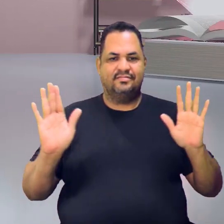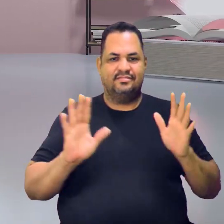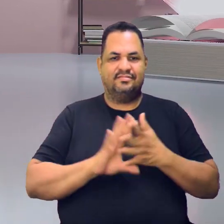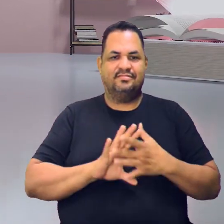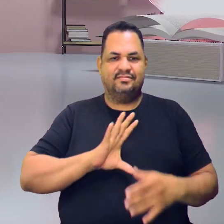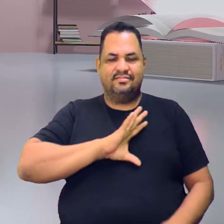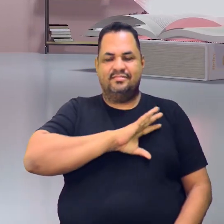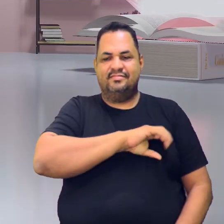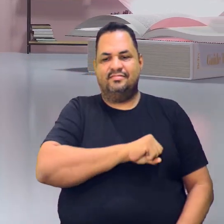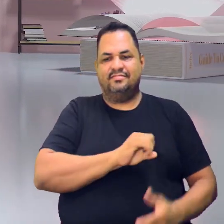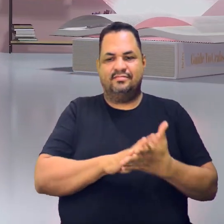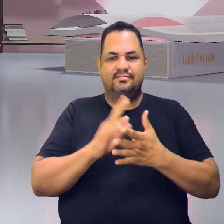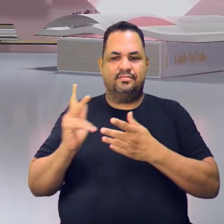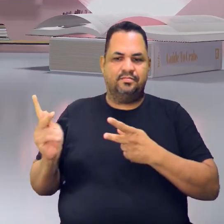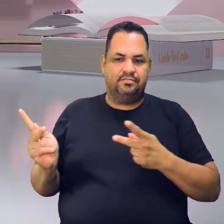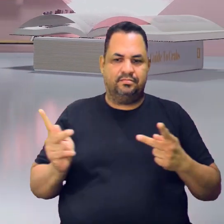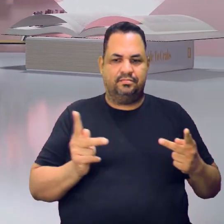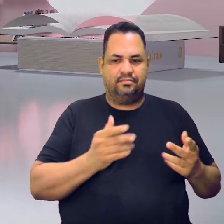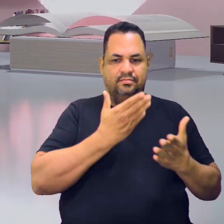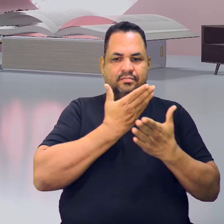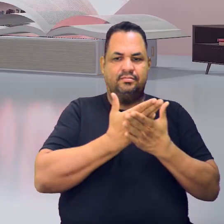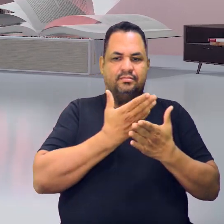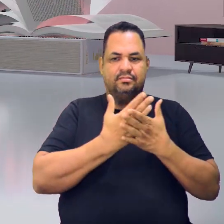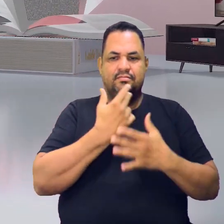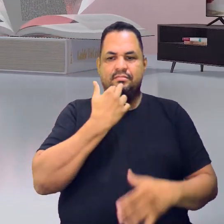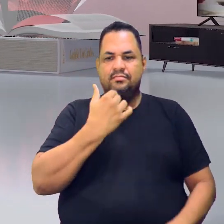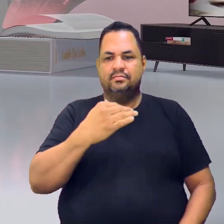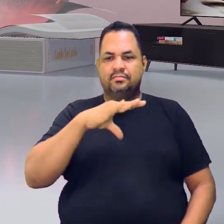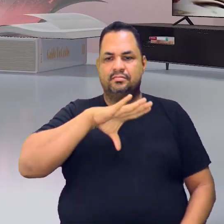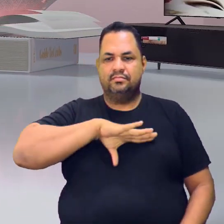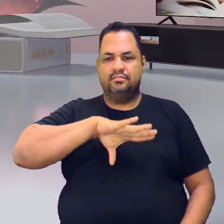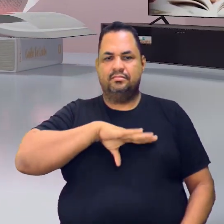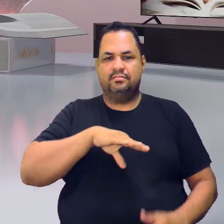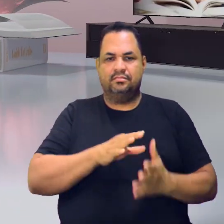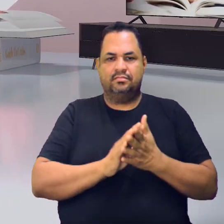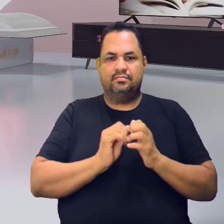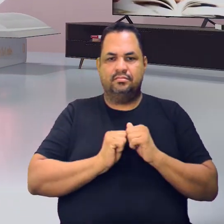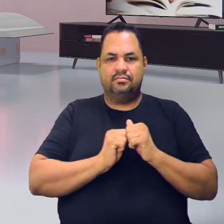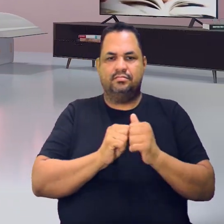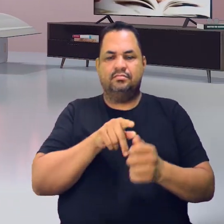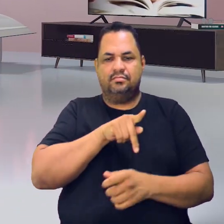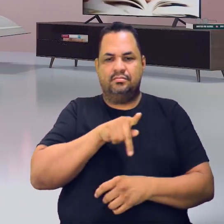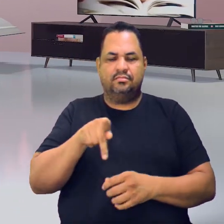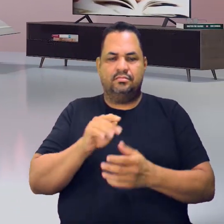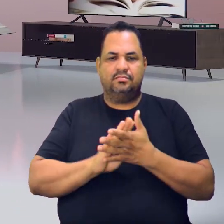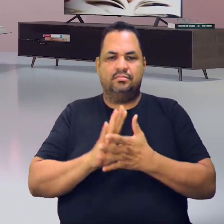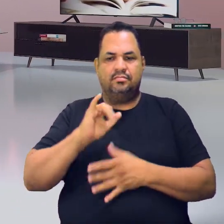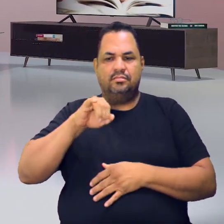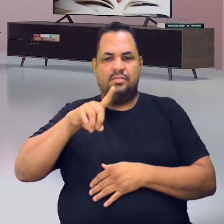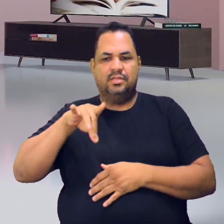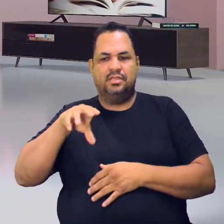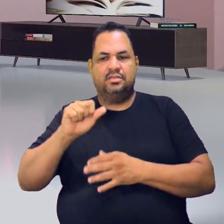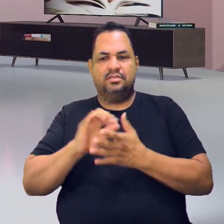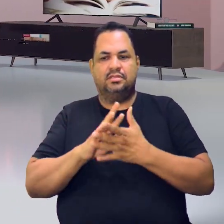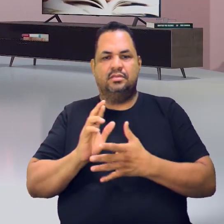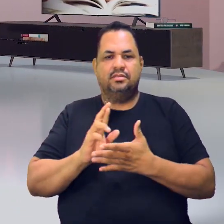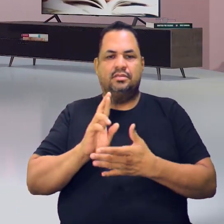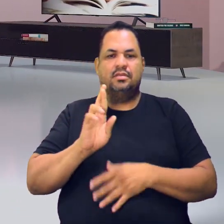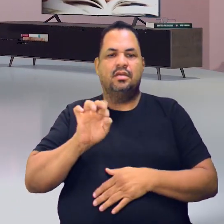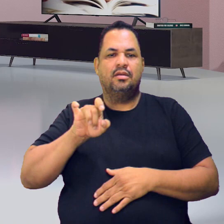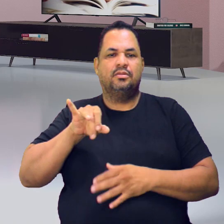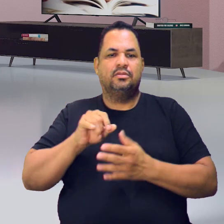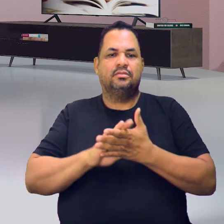Olá, amadinhos! Seja bem-vindo a mais uma aula de língua portuguesa comigo, professora Márcia Ramos, e o meu parceiro